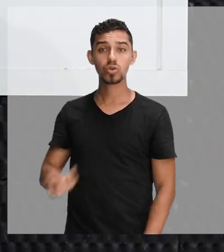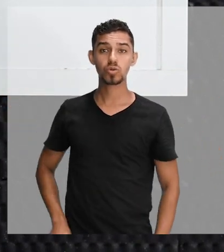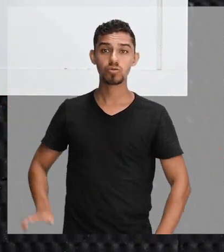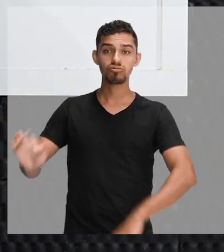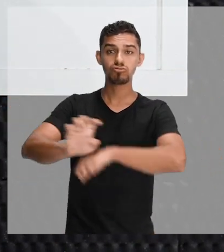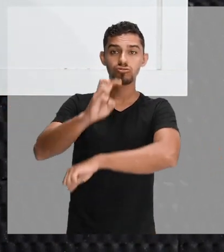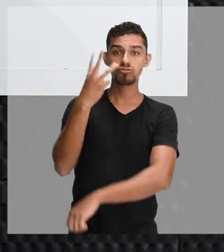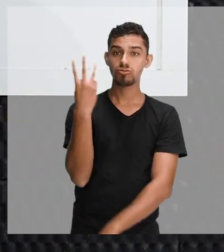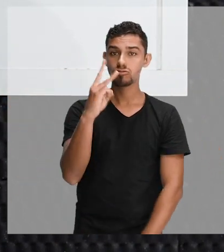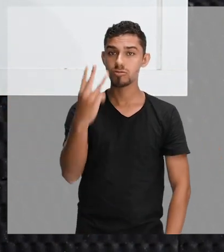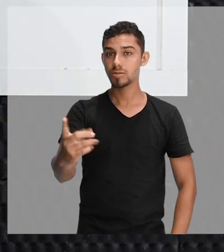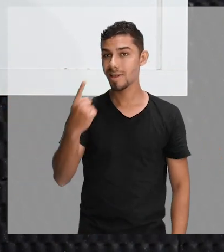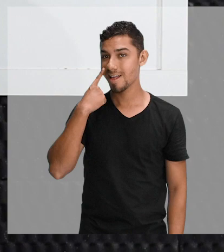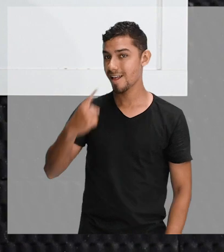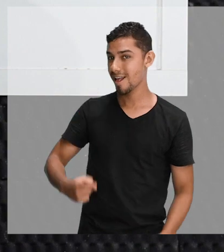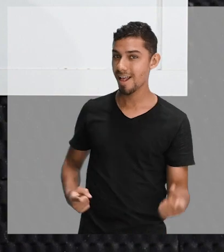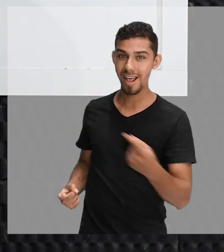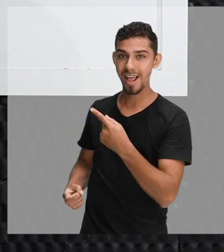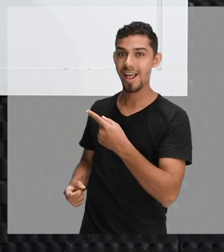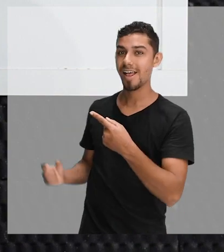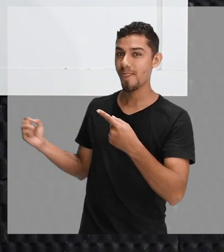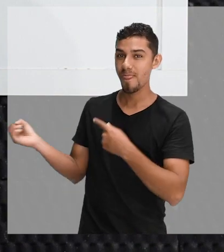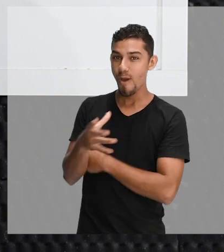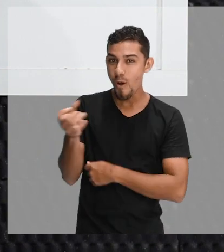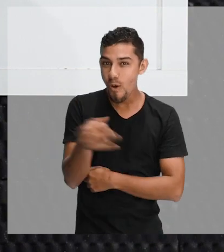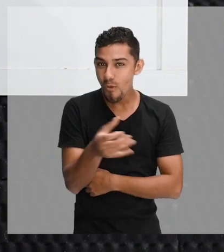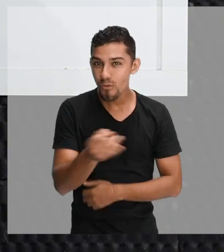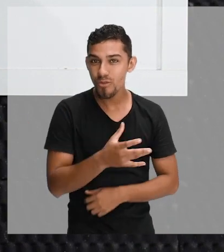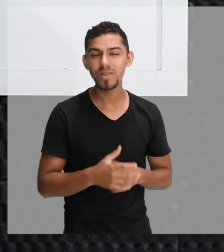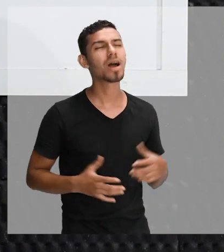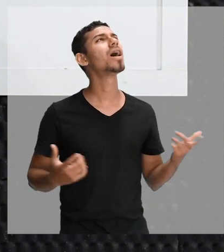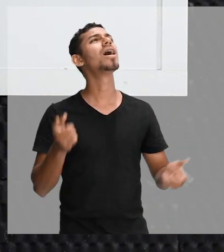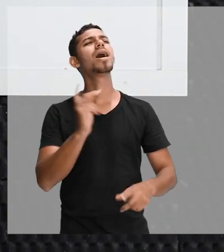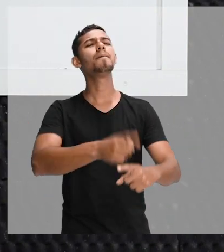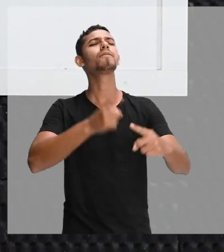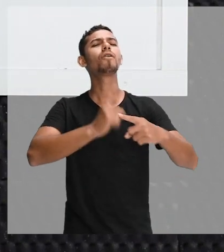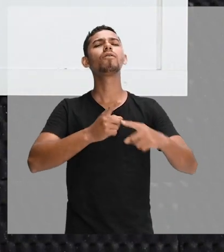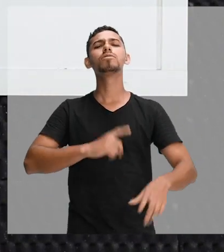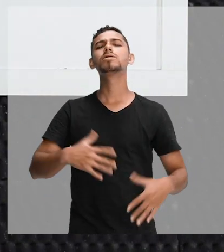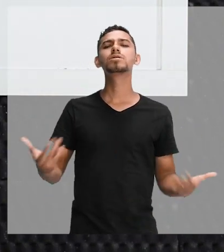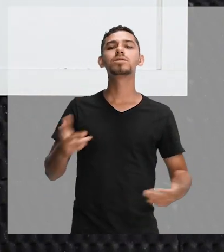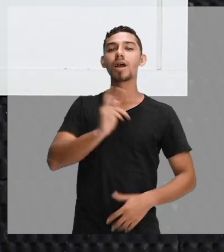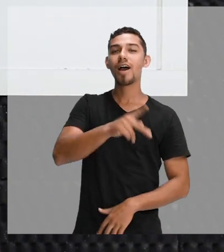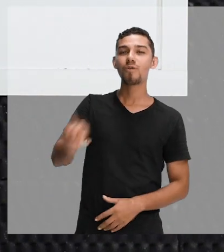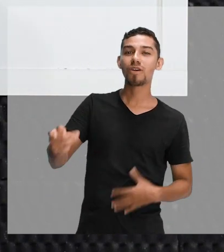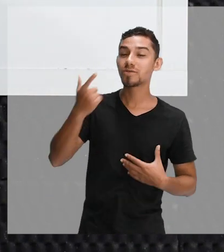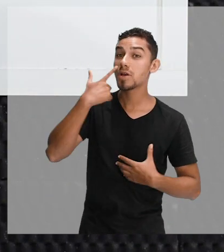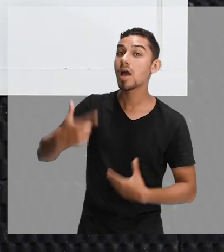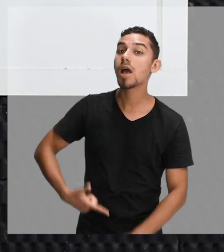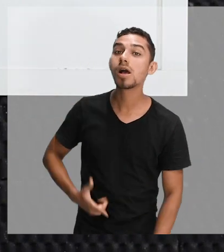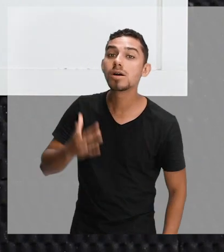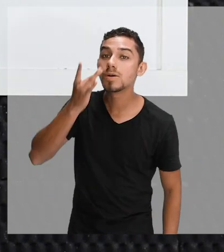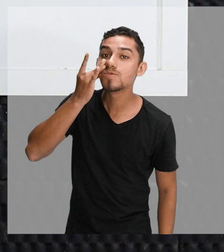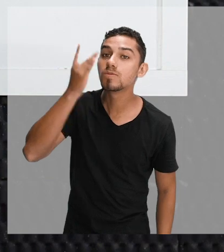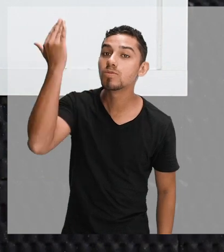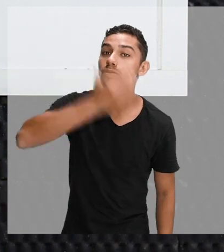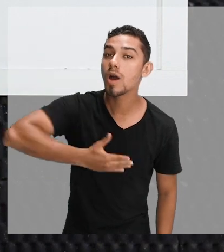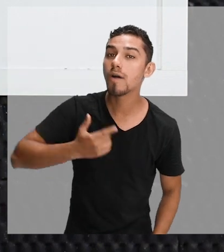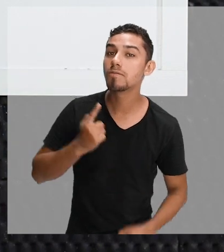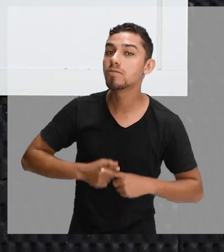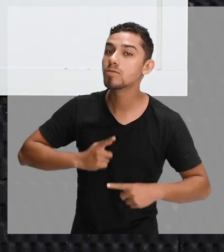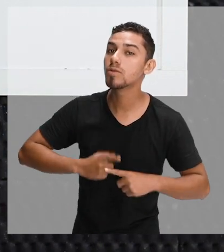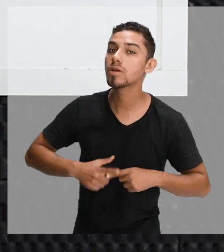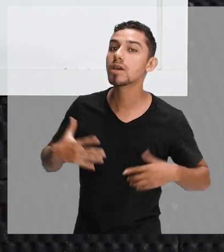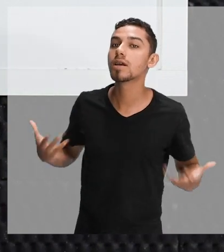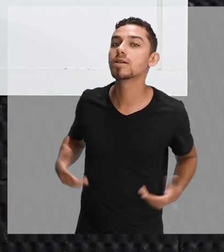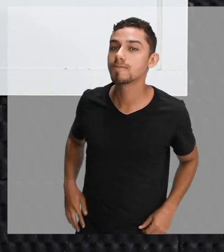atenção. Novidade aqui para ti. Professor, eu quero que o senhor mostre por que isso aqui é importante. Vou te dar e